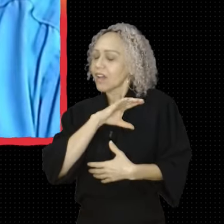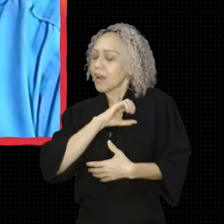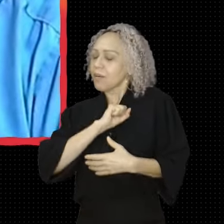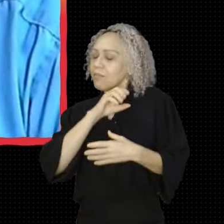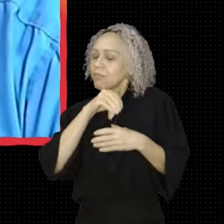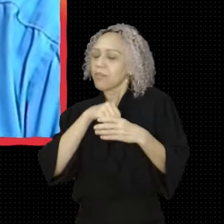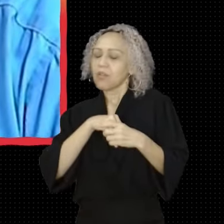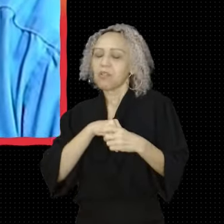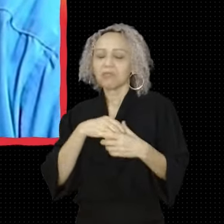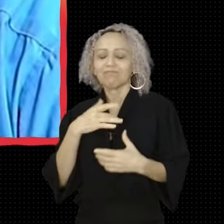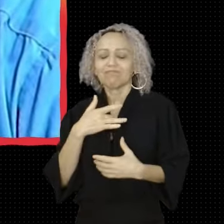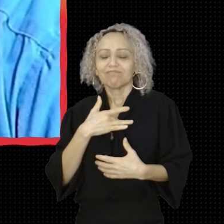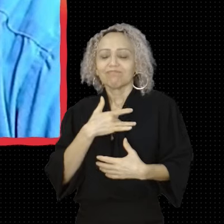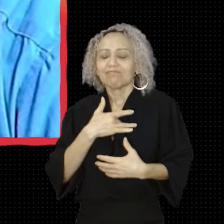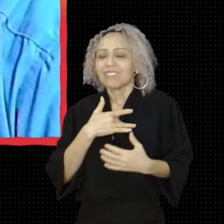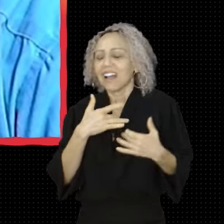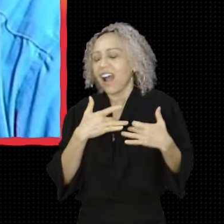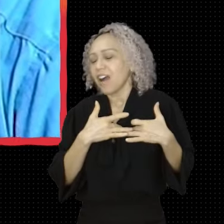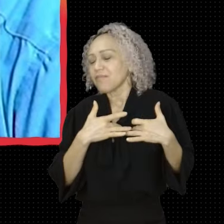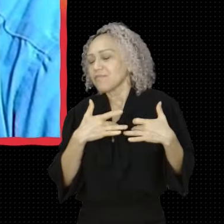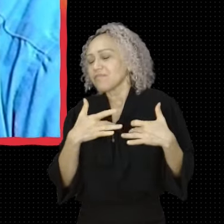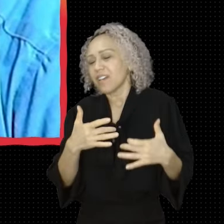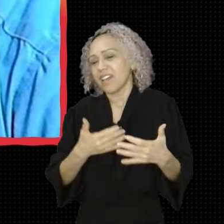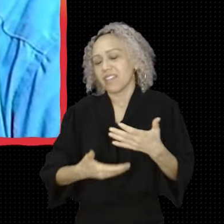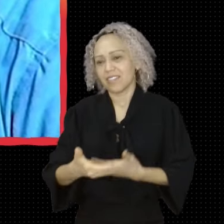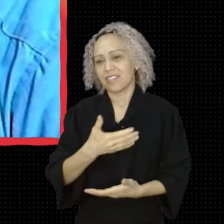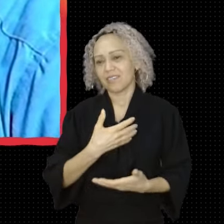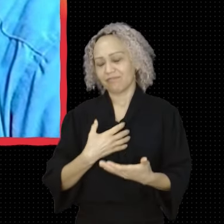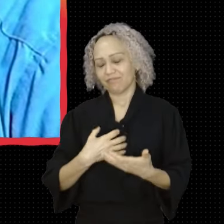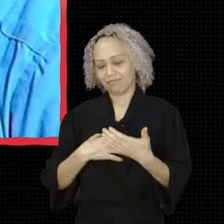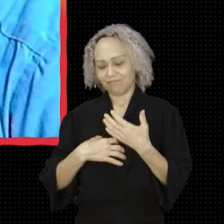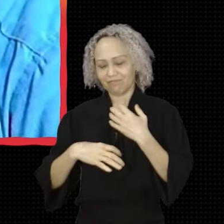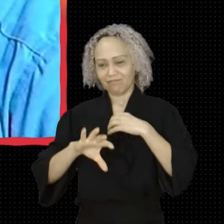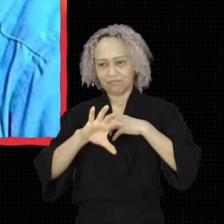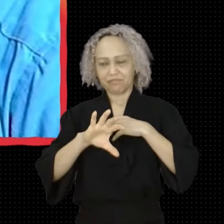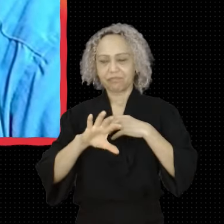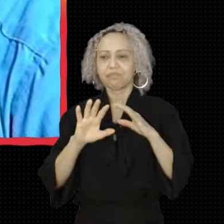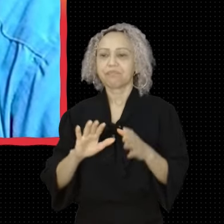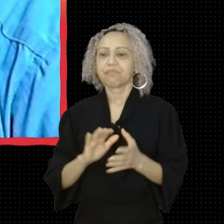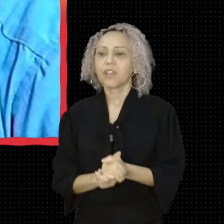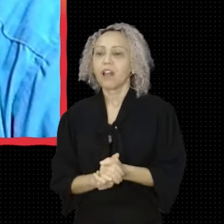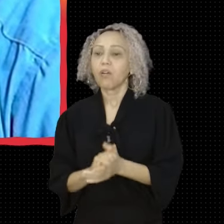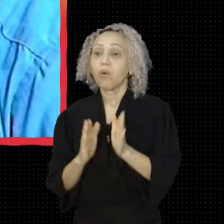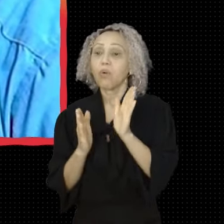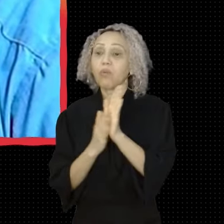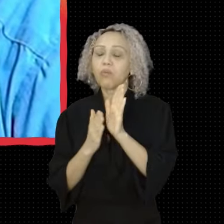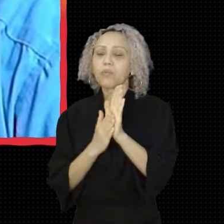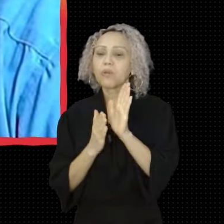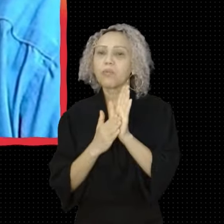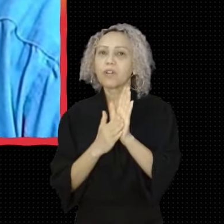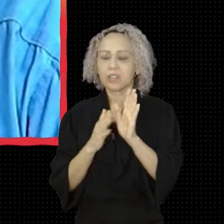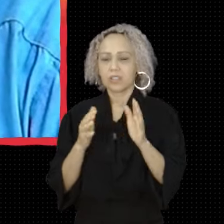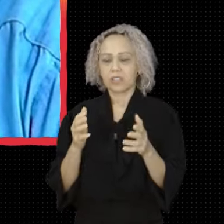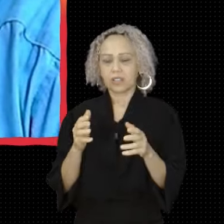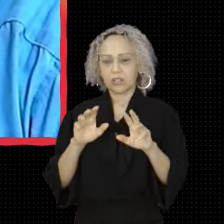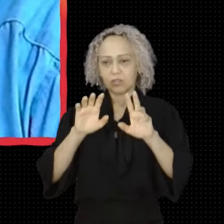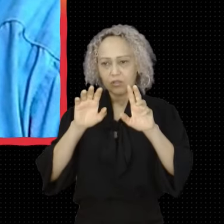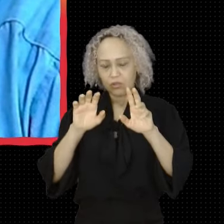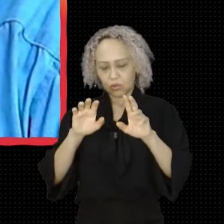Sim, é essa proposta do podcast, da parceria do Crianças Petistas com o PT Nacional também. É